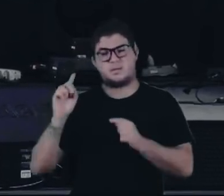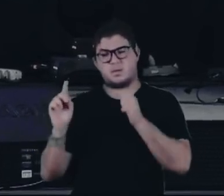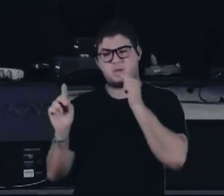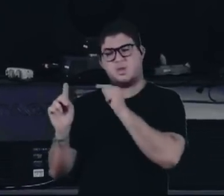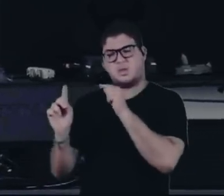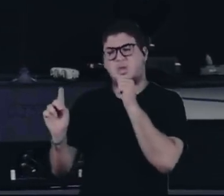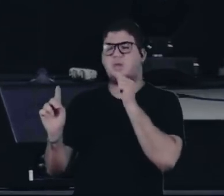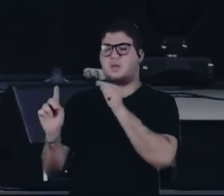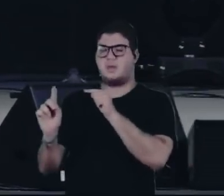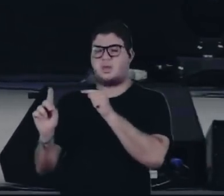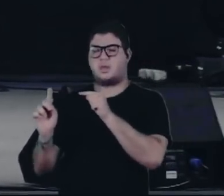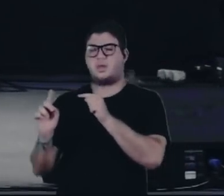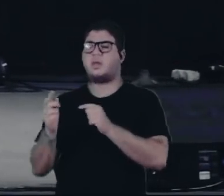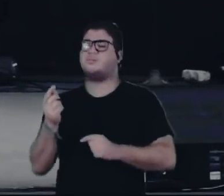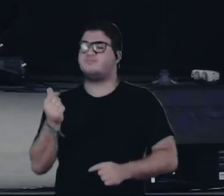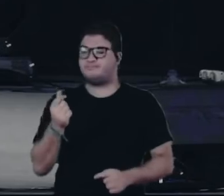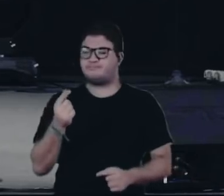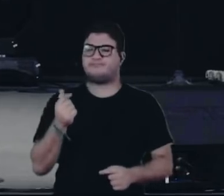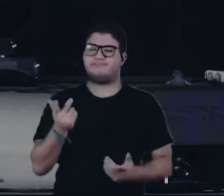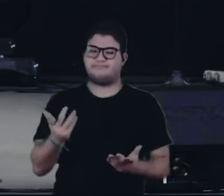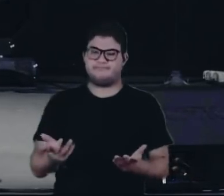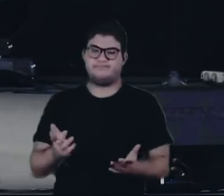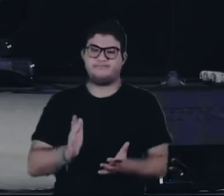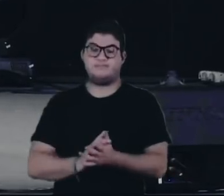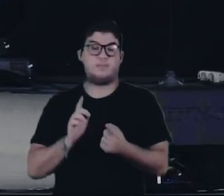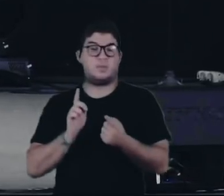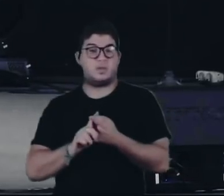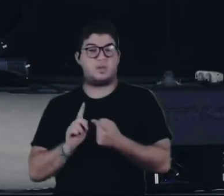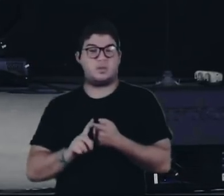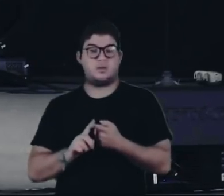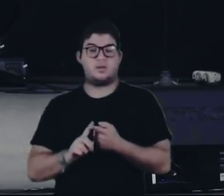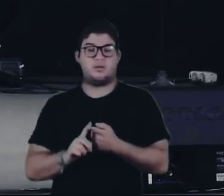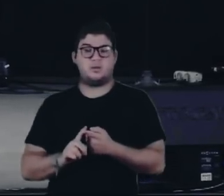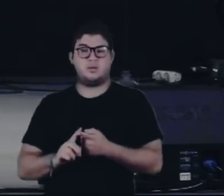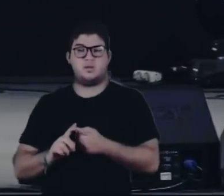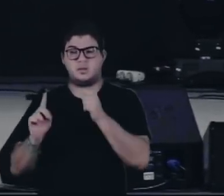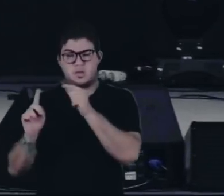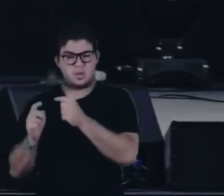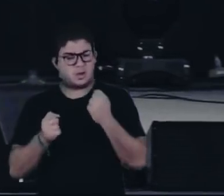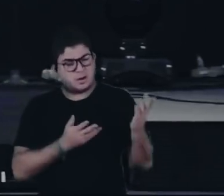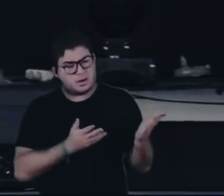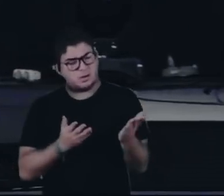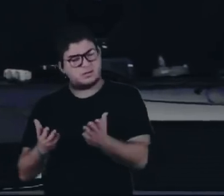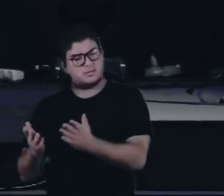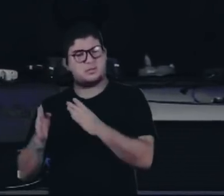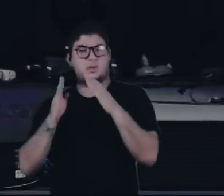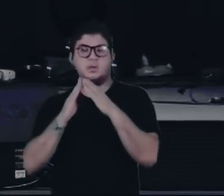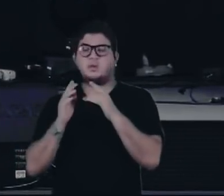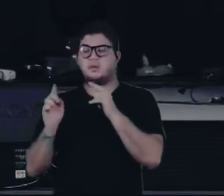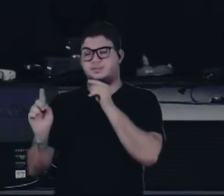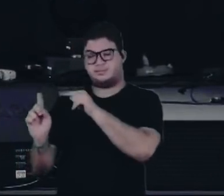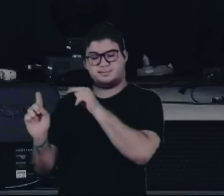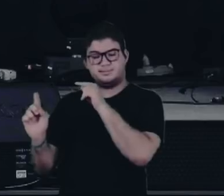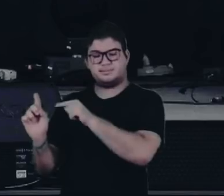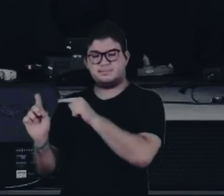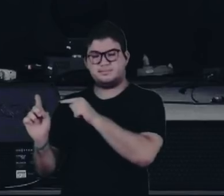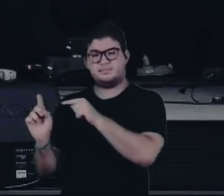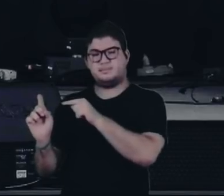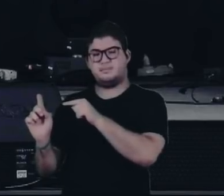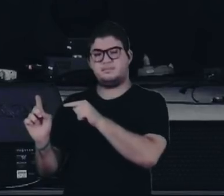o quê? Um custo. Porque automaticamente, se ela fosse receber essas pessoas na casa dela,